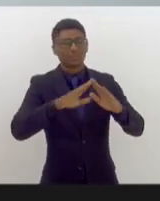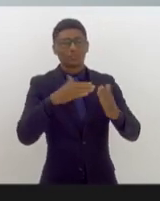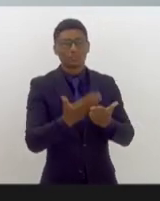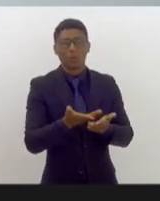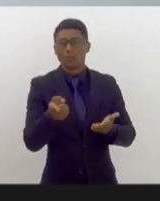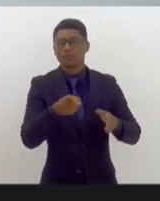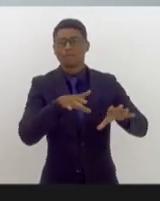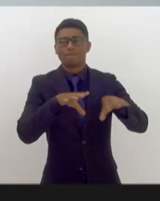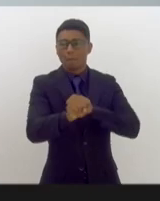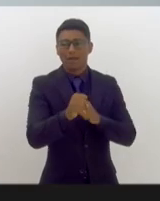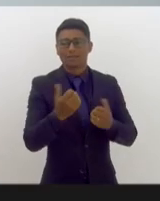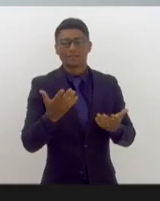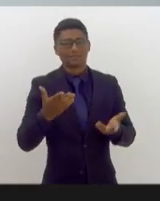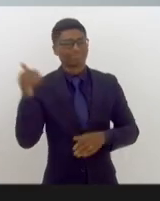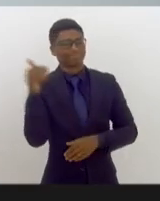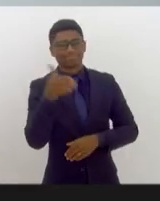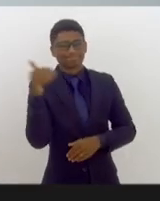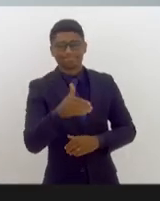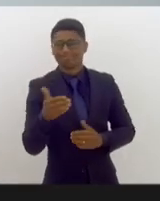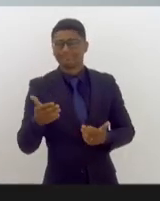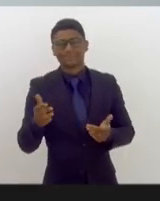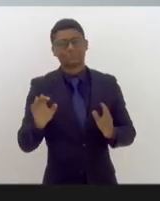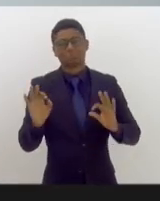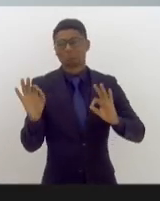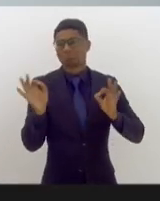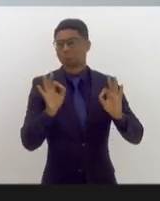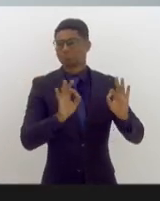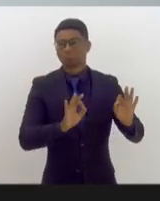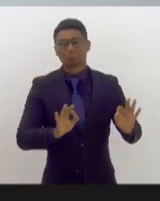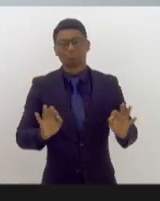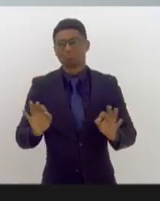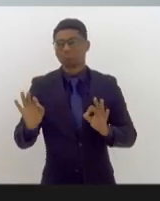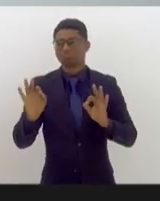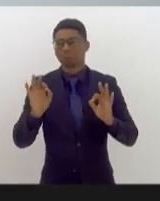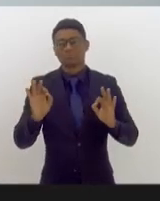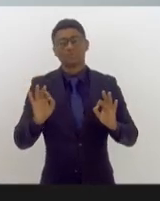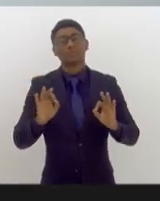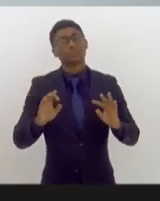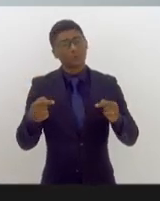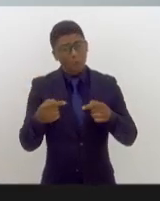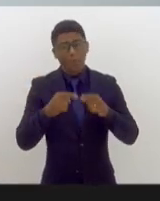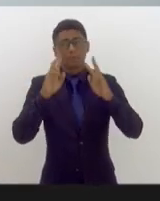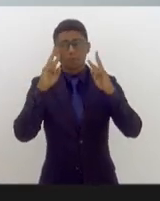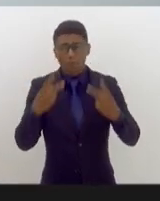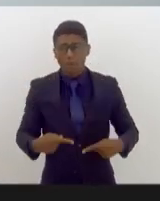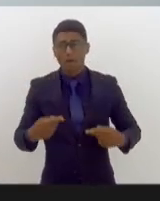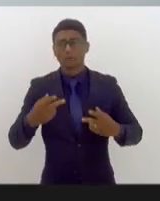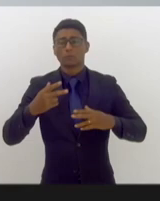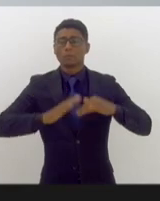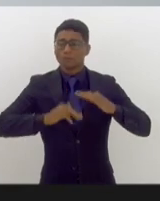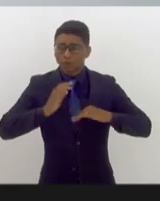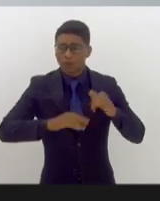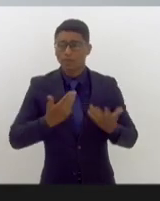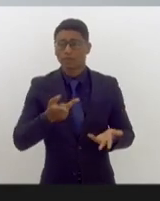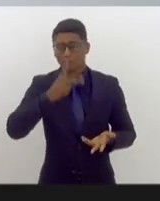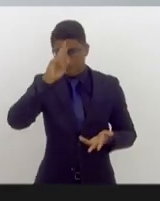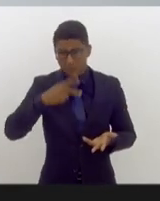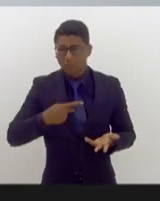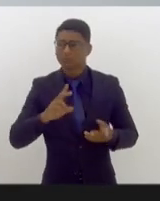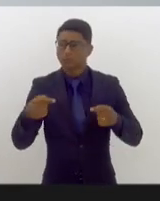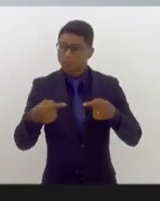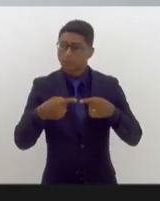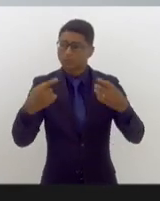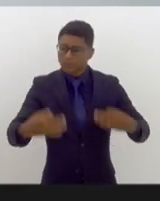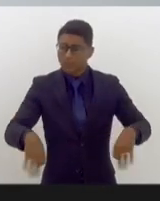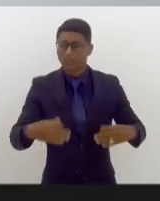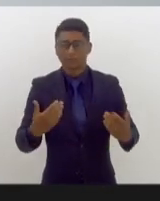lhes possa garantir uma realização humana, profissional e pessoal. E o que a gente observa